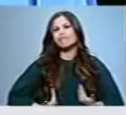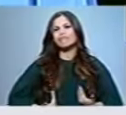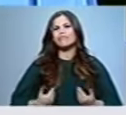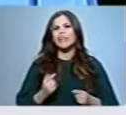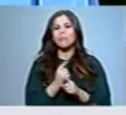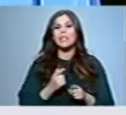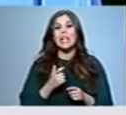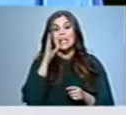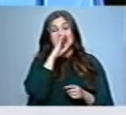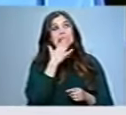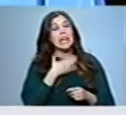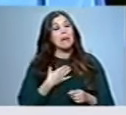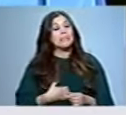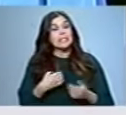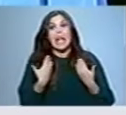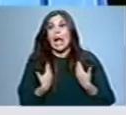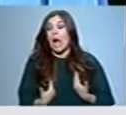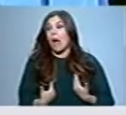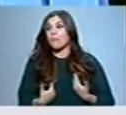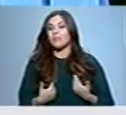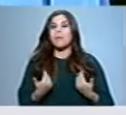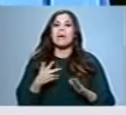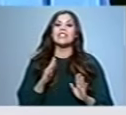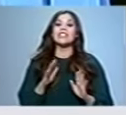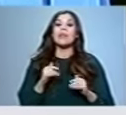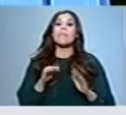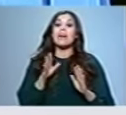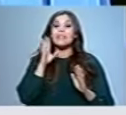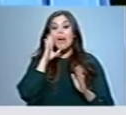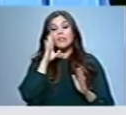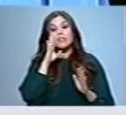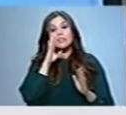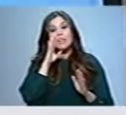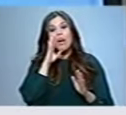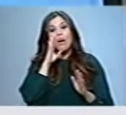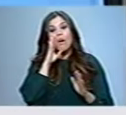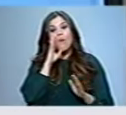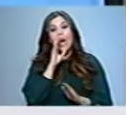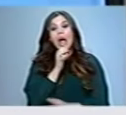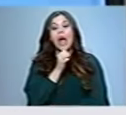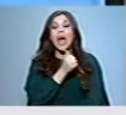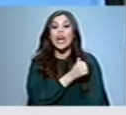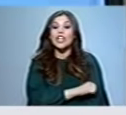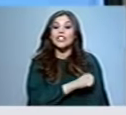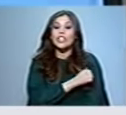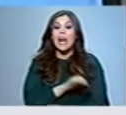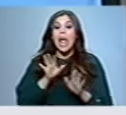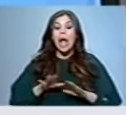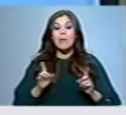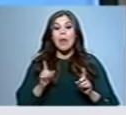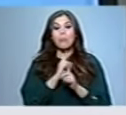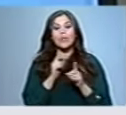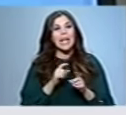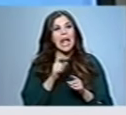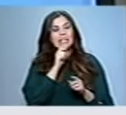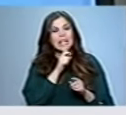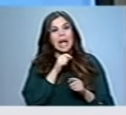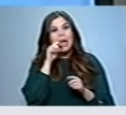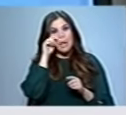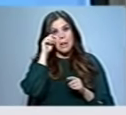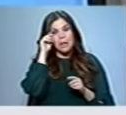é que eu não quero enquanto quer dizer, então, Rio não é assim tão tranquilo. A barreira da língua torna tudo muito mais acessível, não é? Porque não